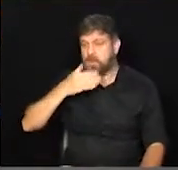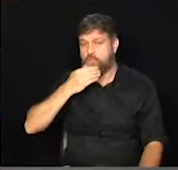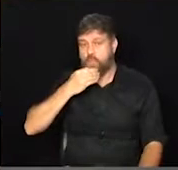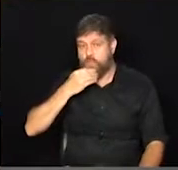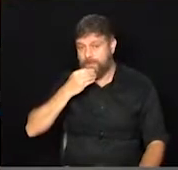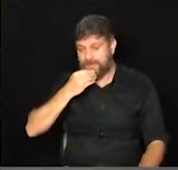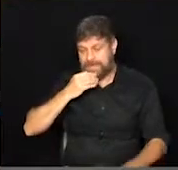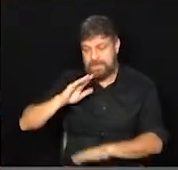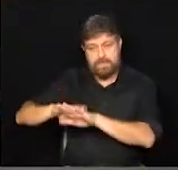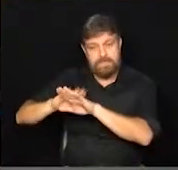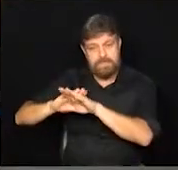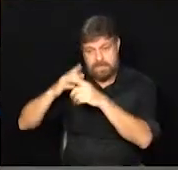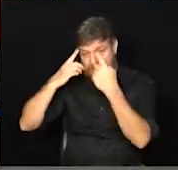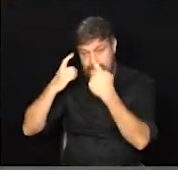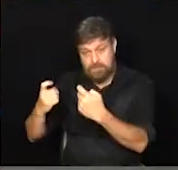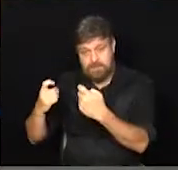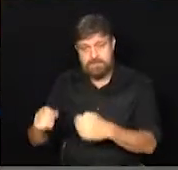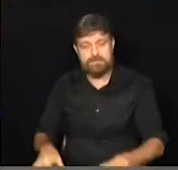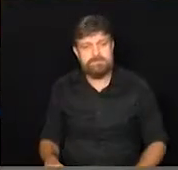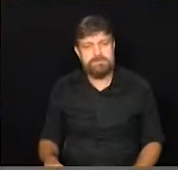violência. E,